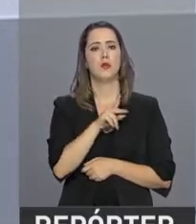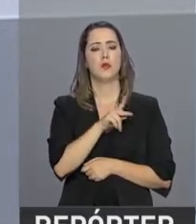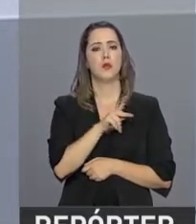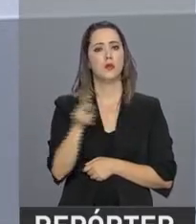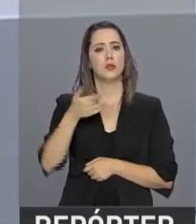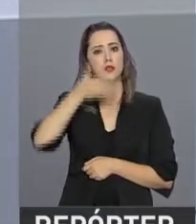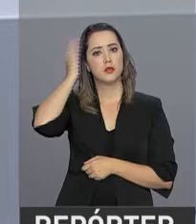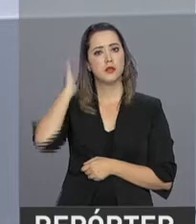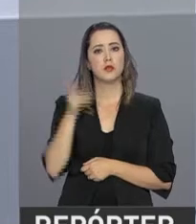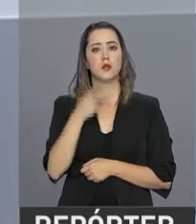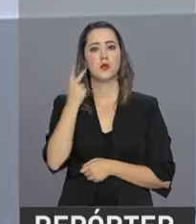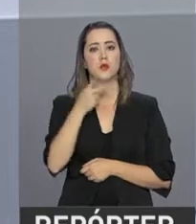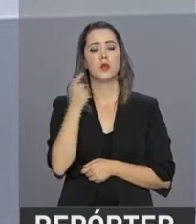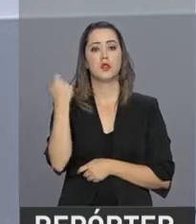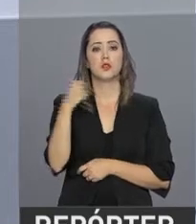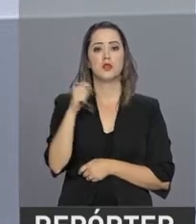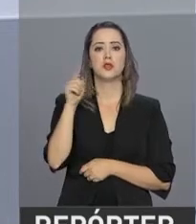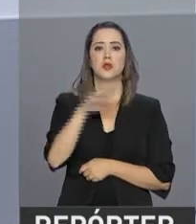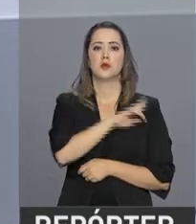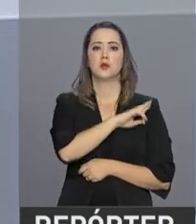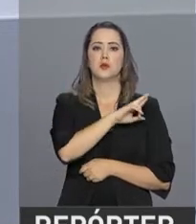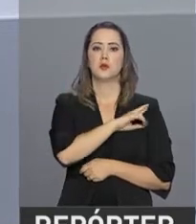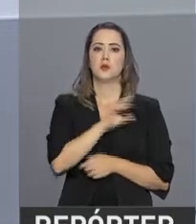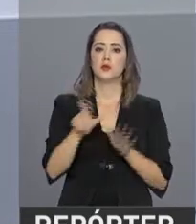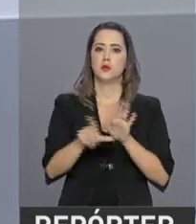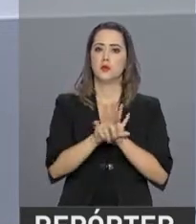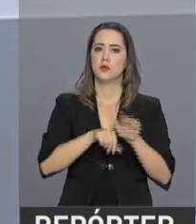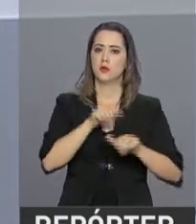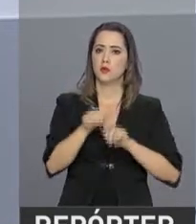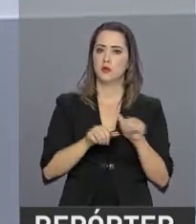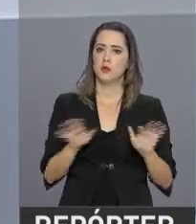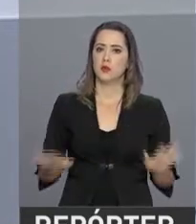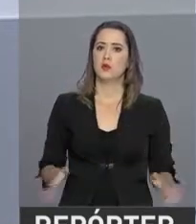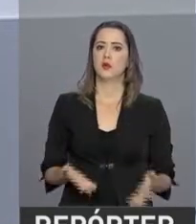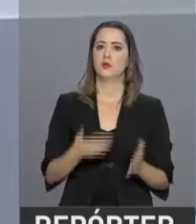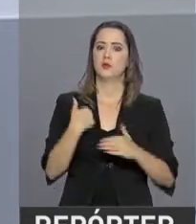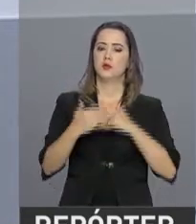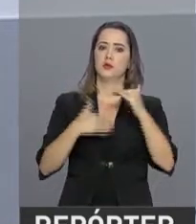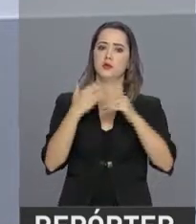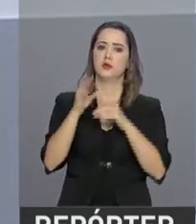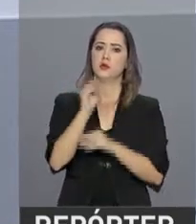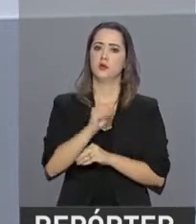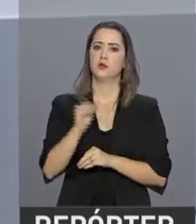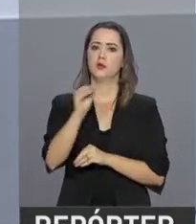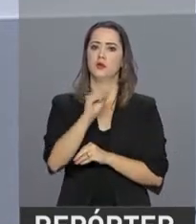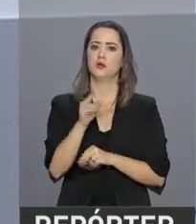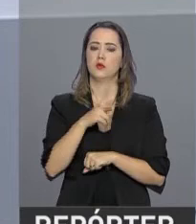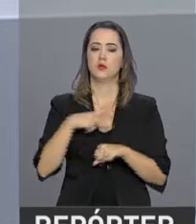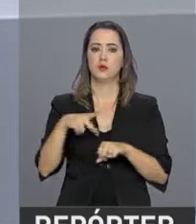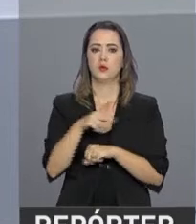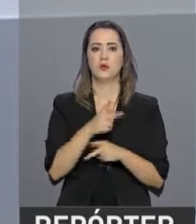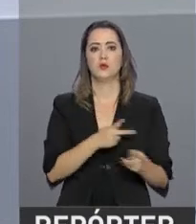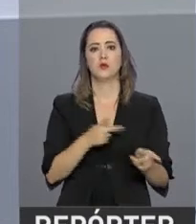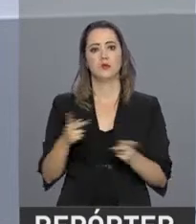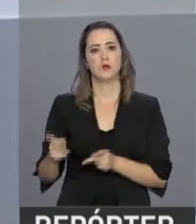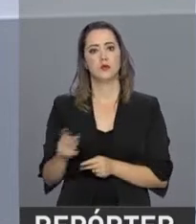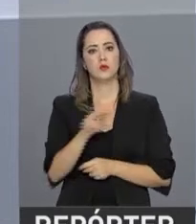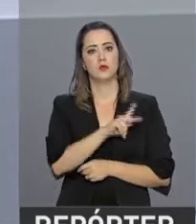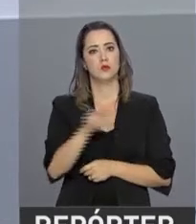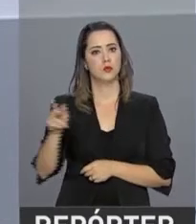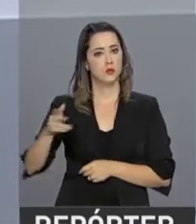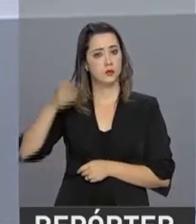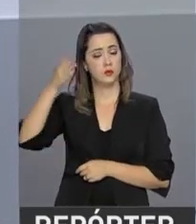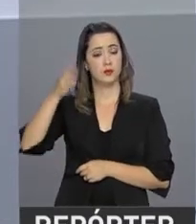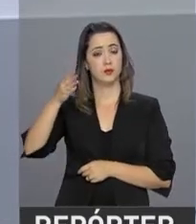Segundo Temer, a política argentina é de responsabilidade e de reformas e promove o crescimento sustentado do país vizinho.